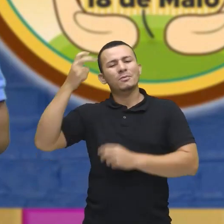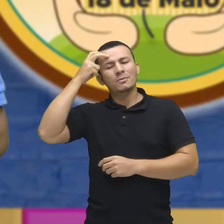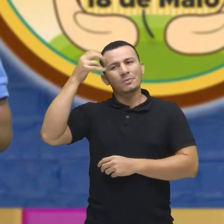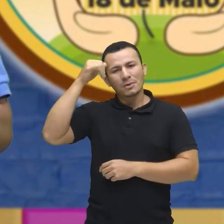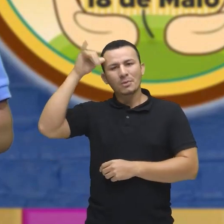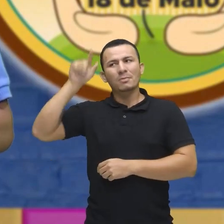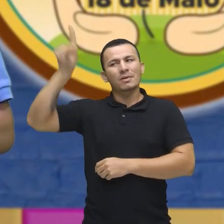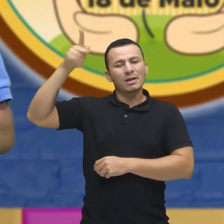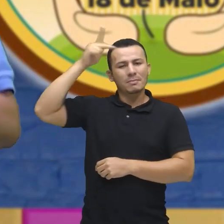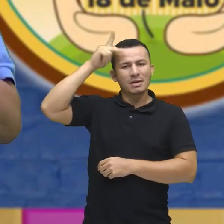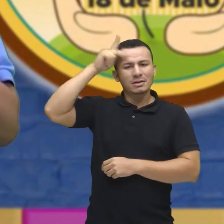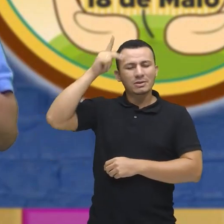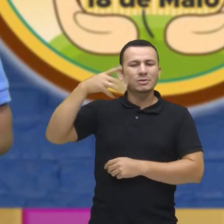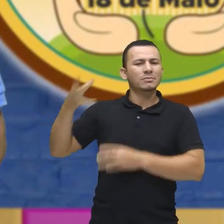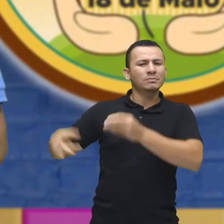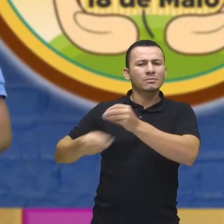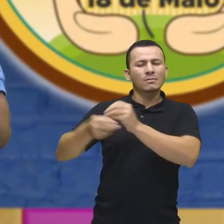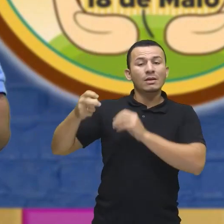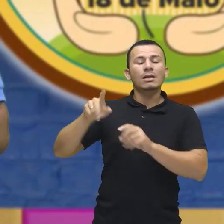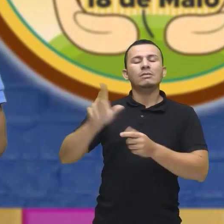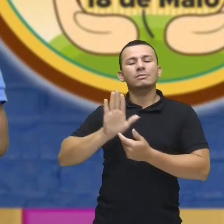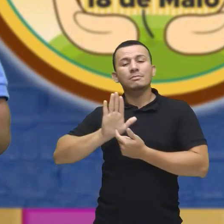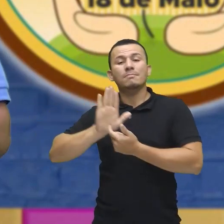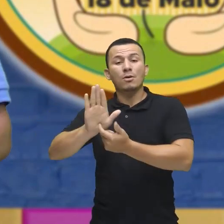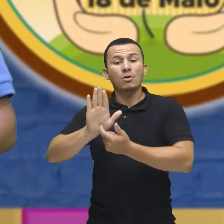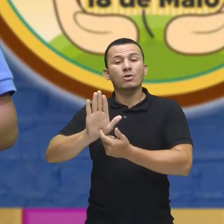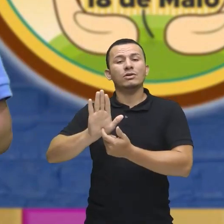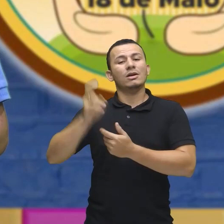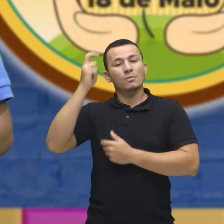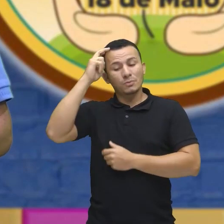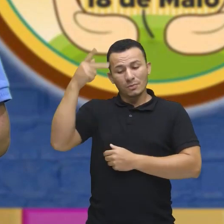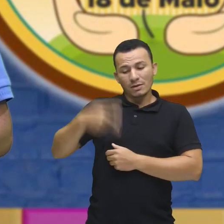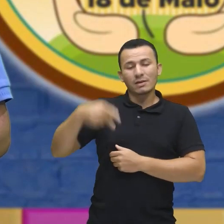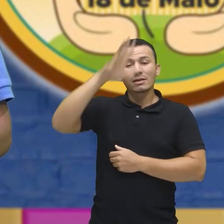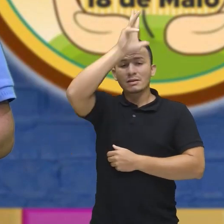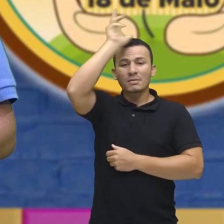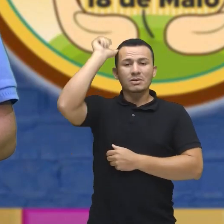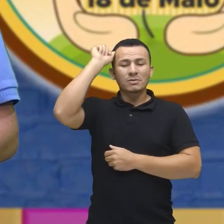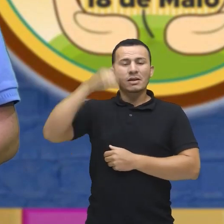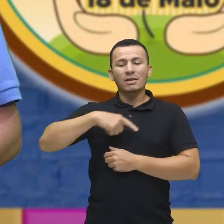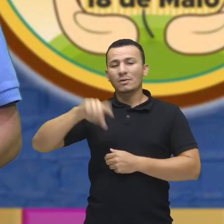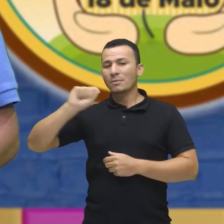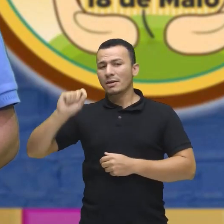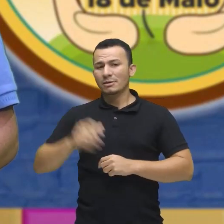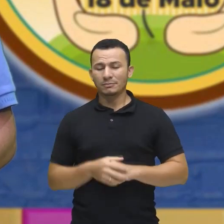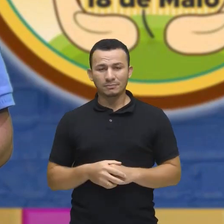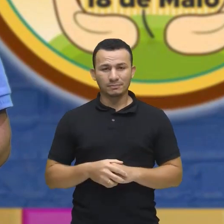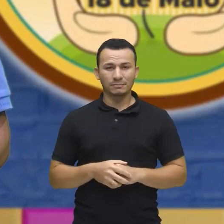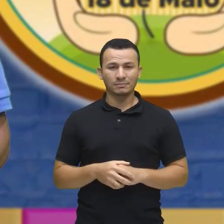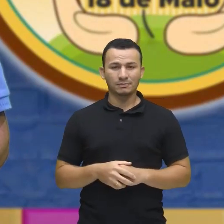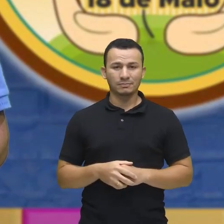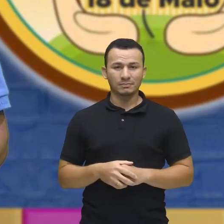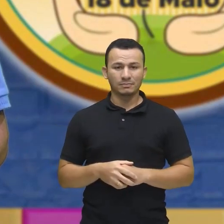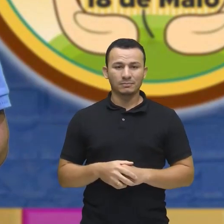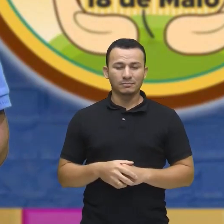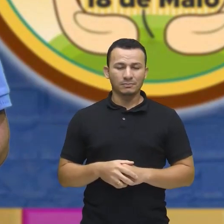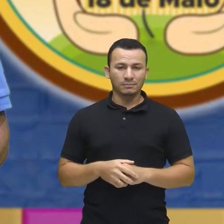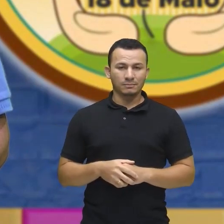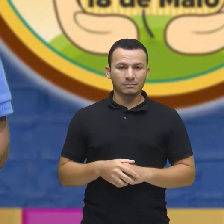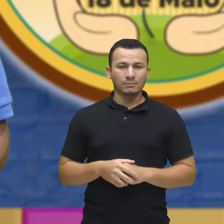no boi-bumbá de Parintins que representa a cultura do Amazonas? Ele não descartou o que veio do